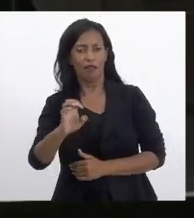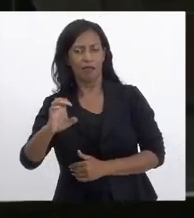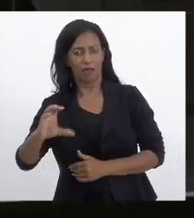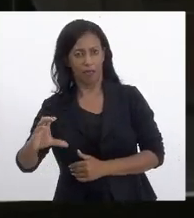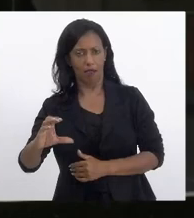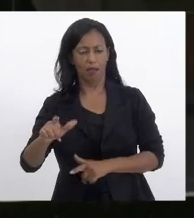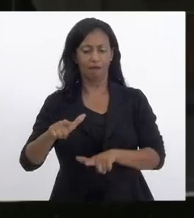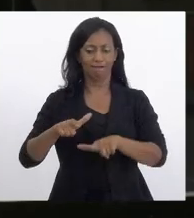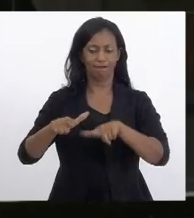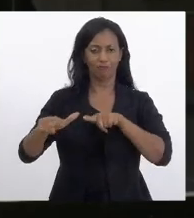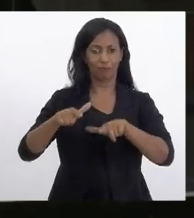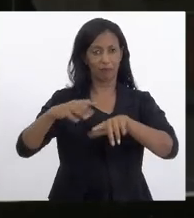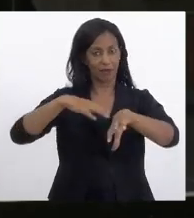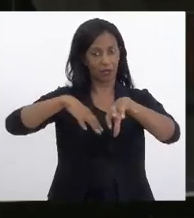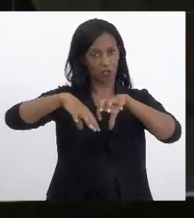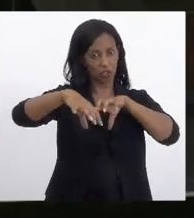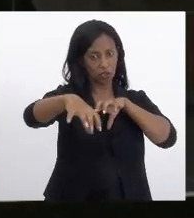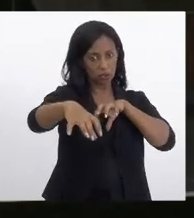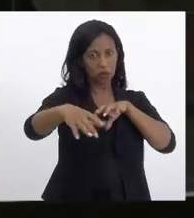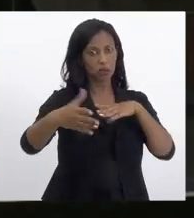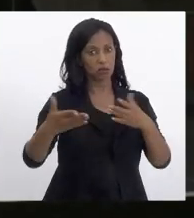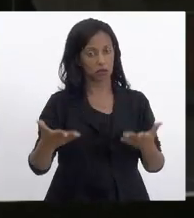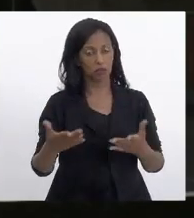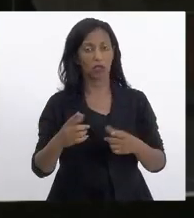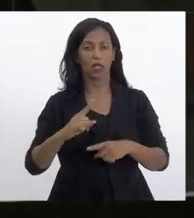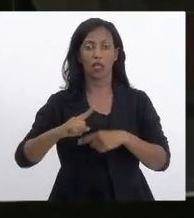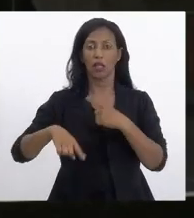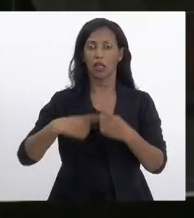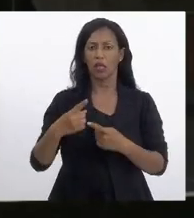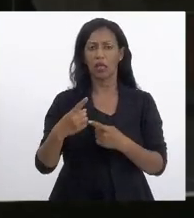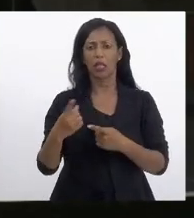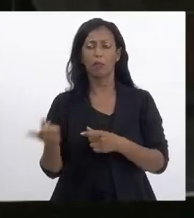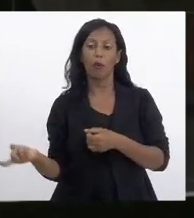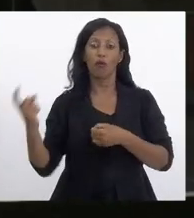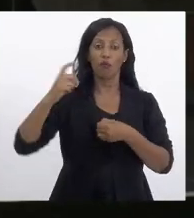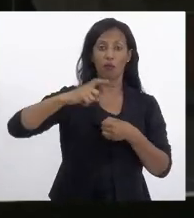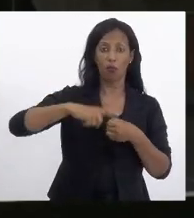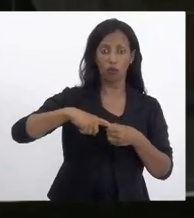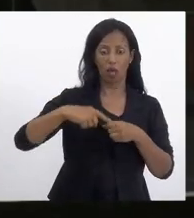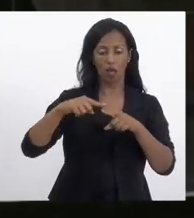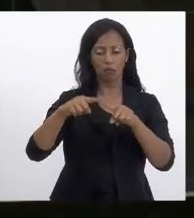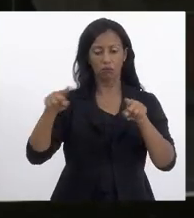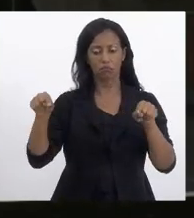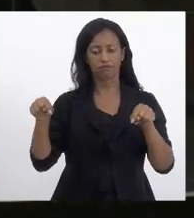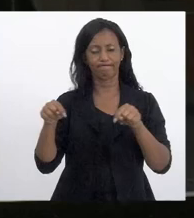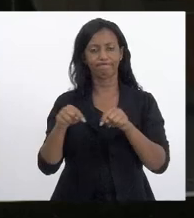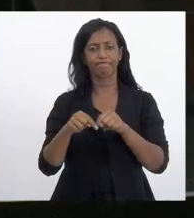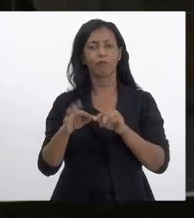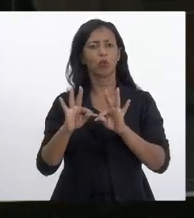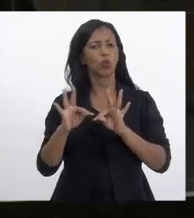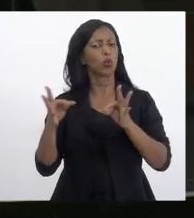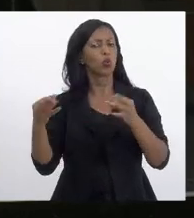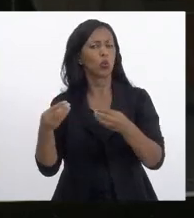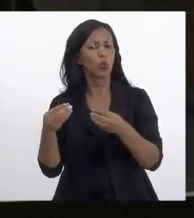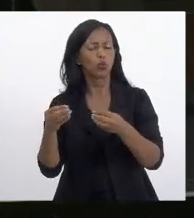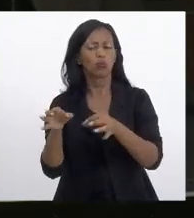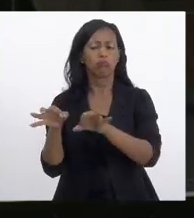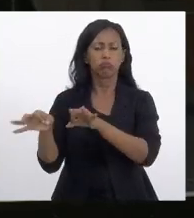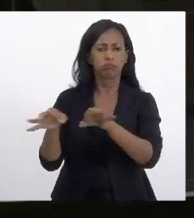trabalharam remotamente, depois de forma híbrida, para depois passar para a forma